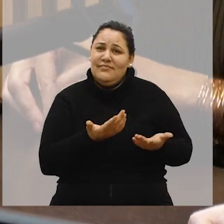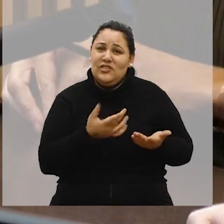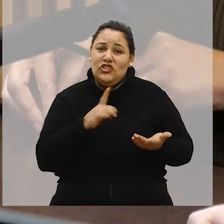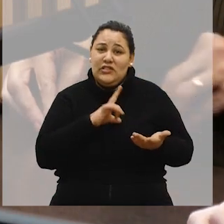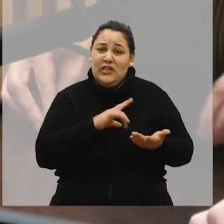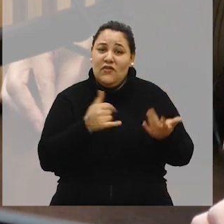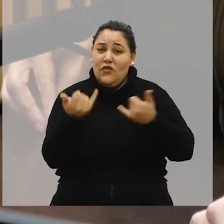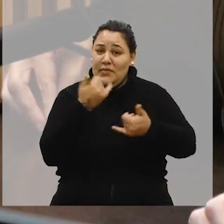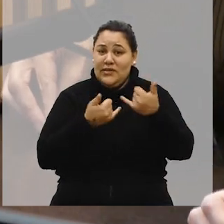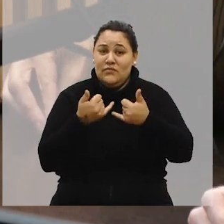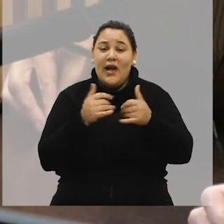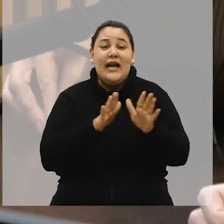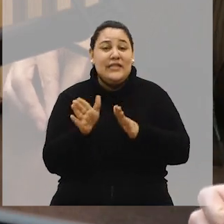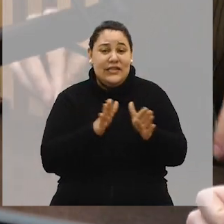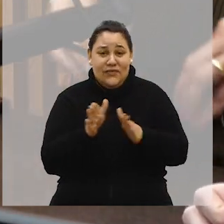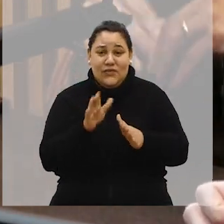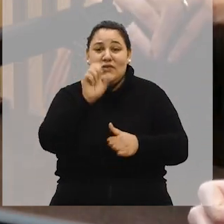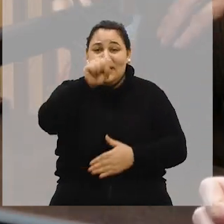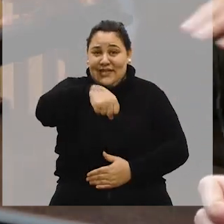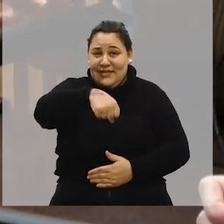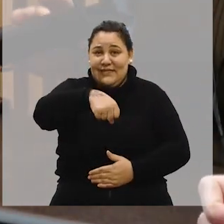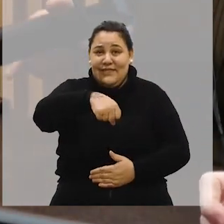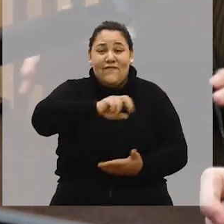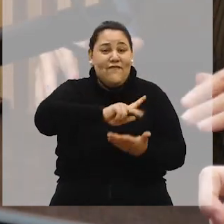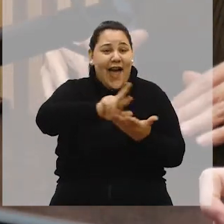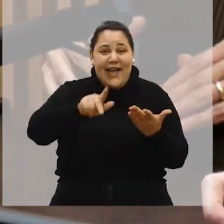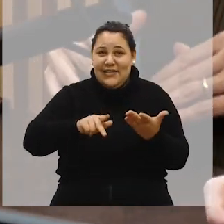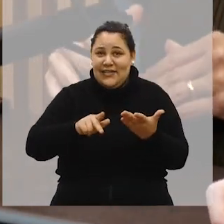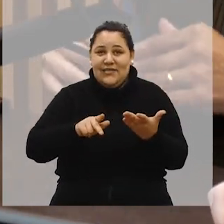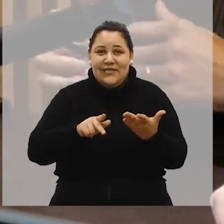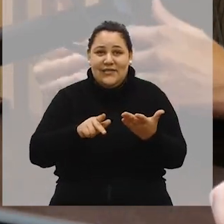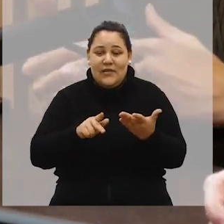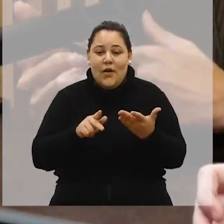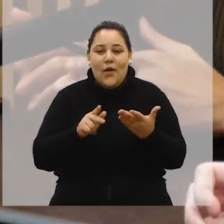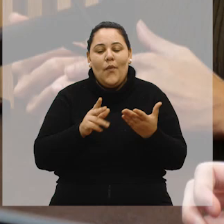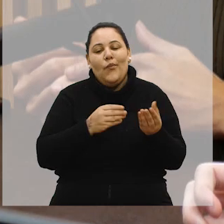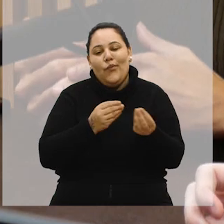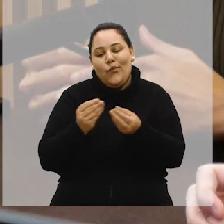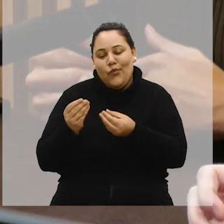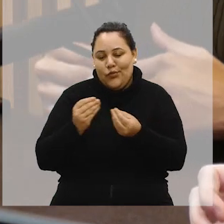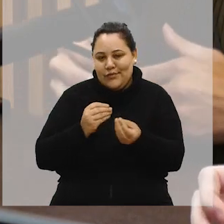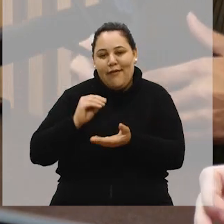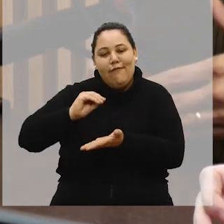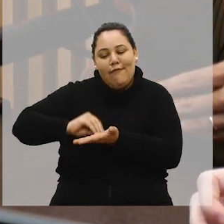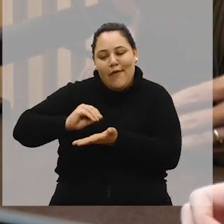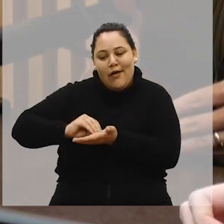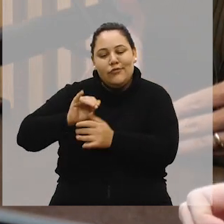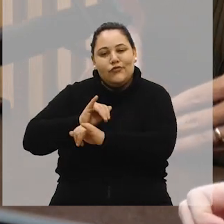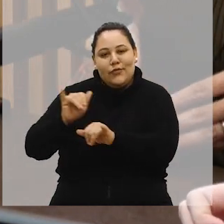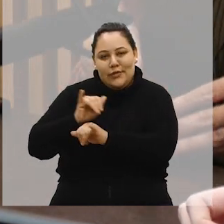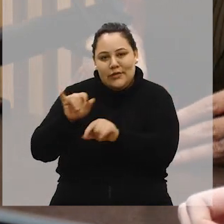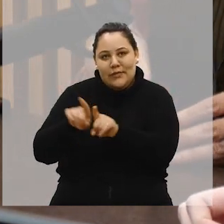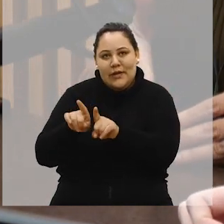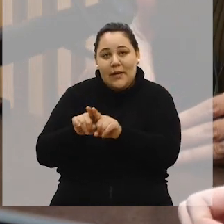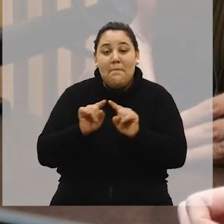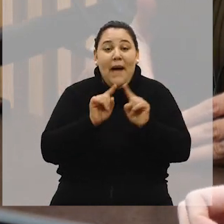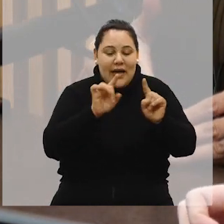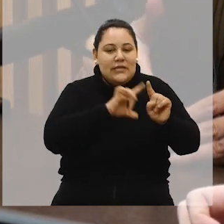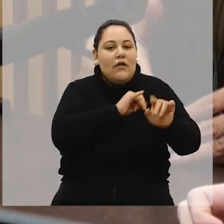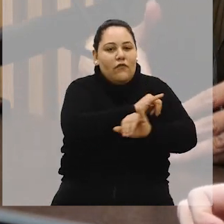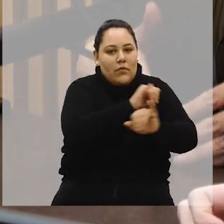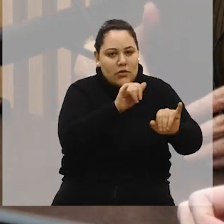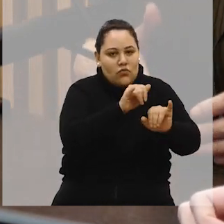informações que elas são acessíveis, as mais diversas, muita desinformação, mas temos muita informação de